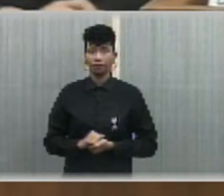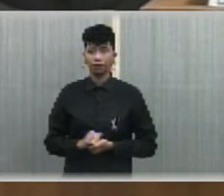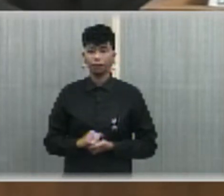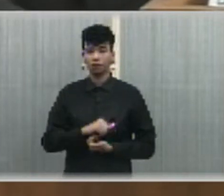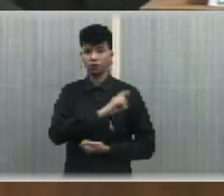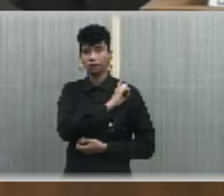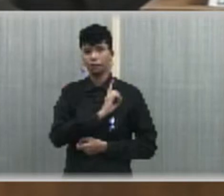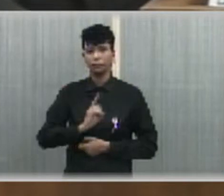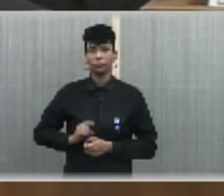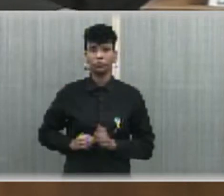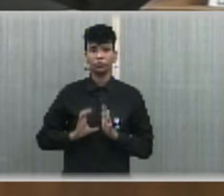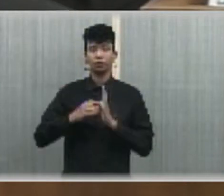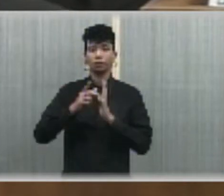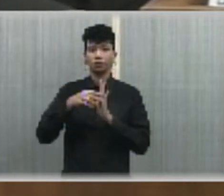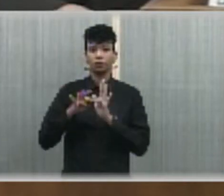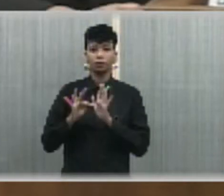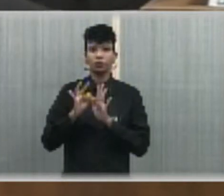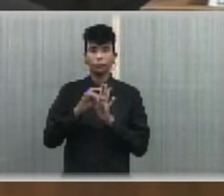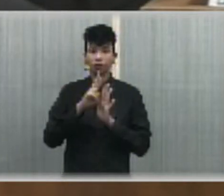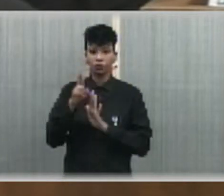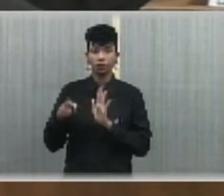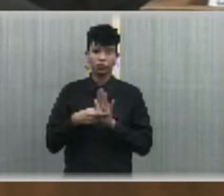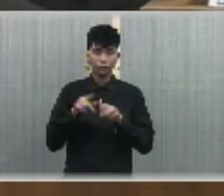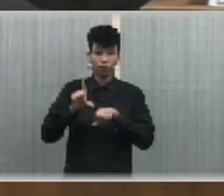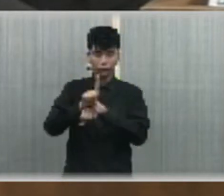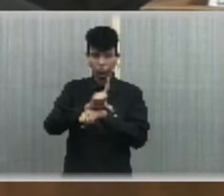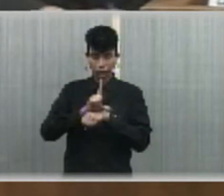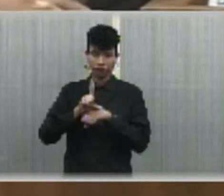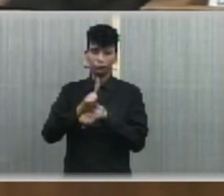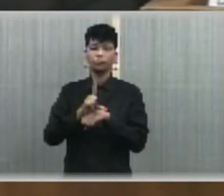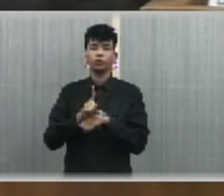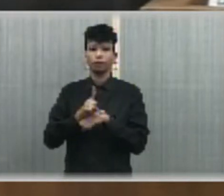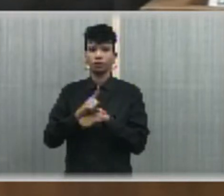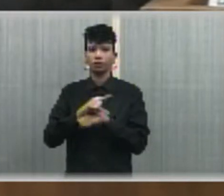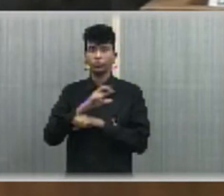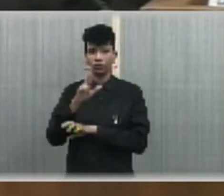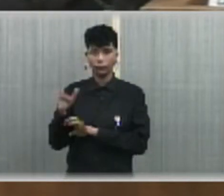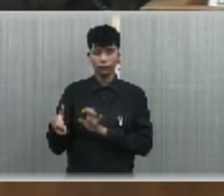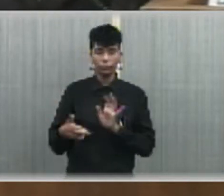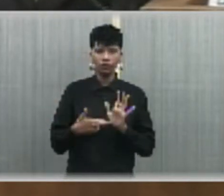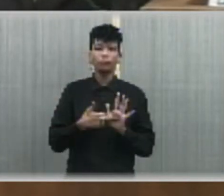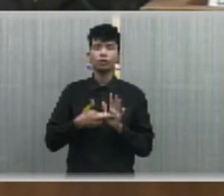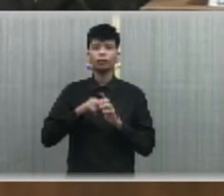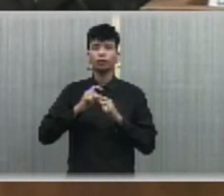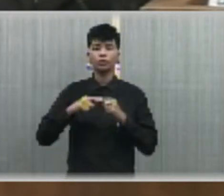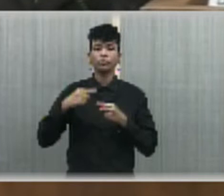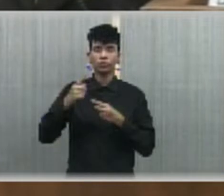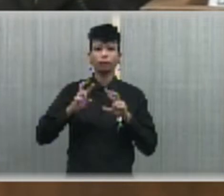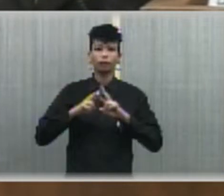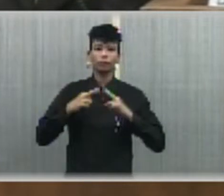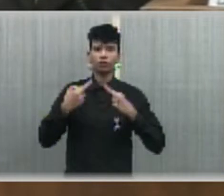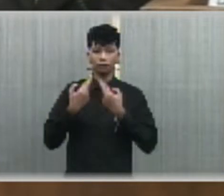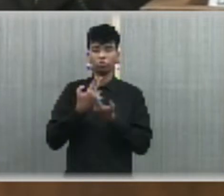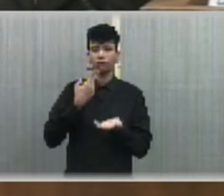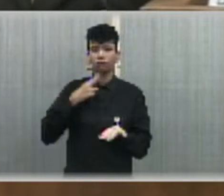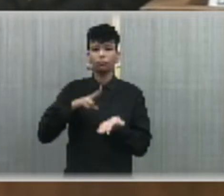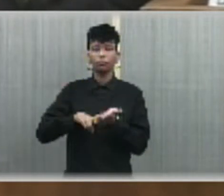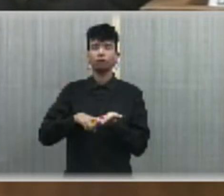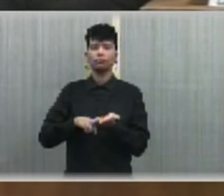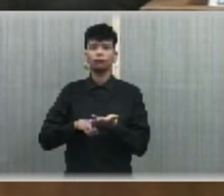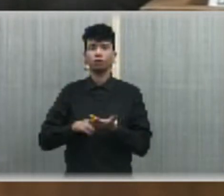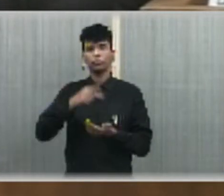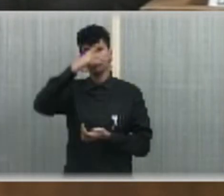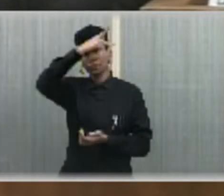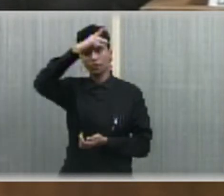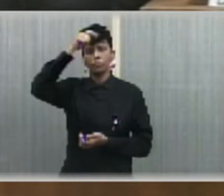deputado estadual do PT, com assento desta Casa Legislativa, requer na forma regimental que, depois de ouvido o plenário, seja encaminhado expediente ao